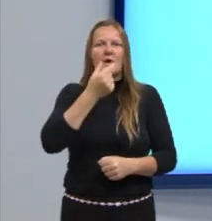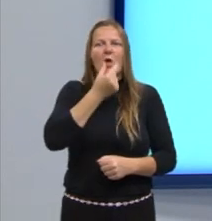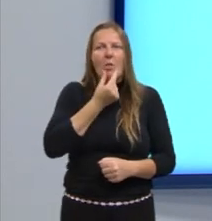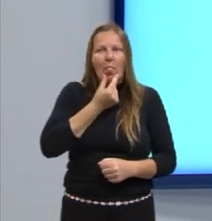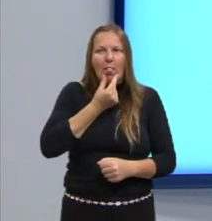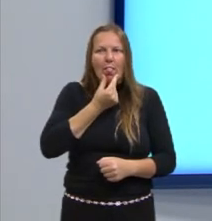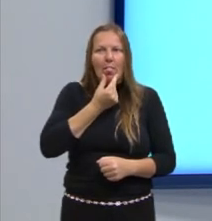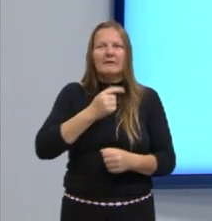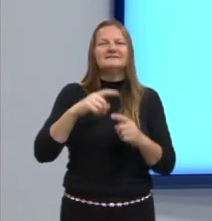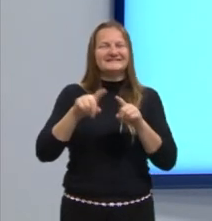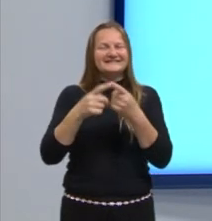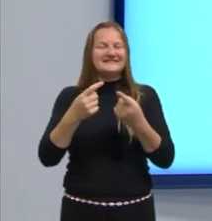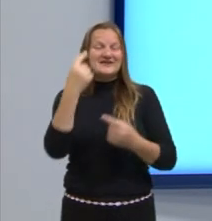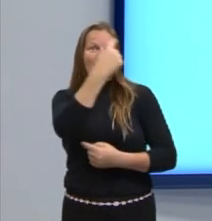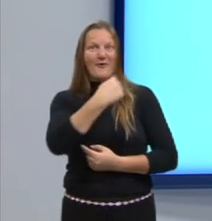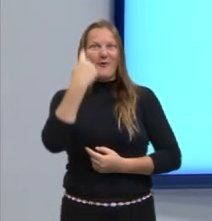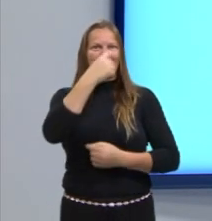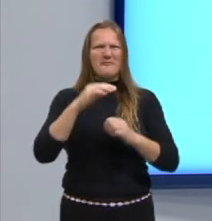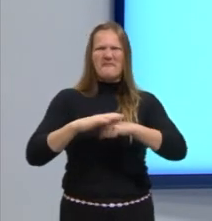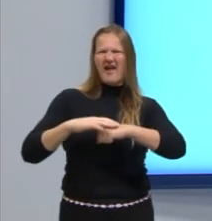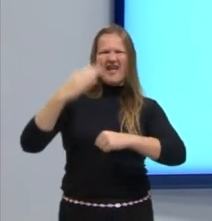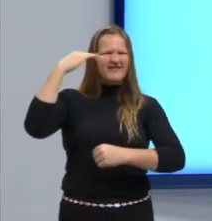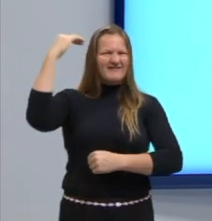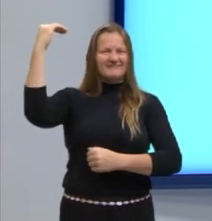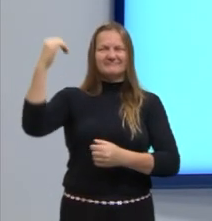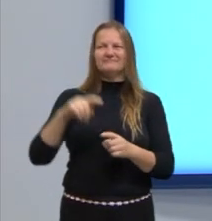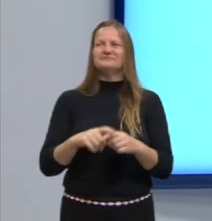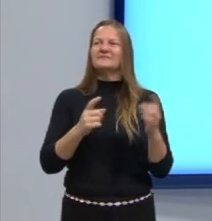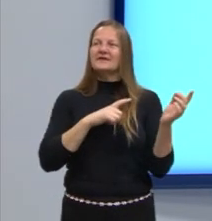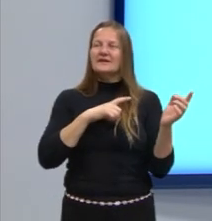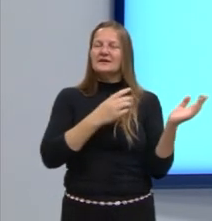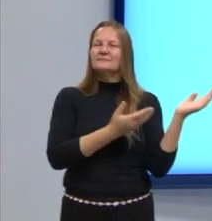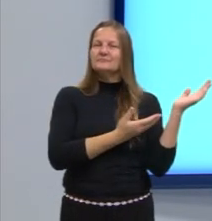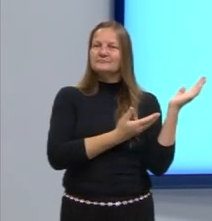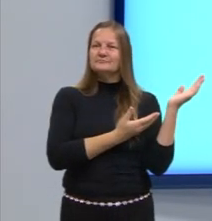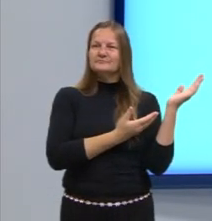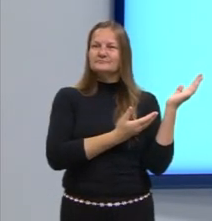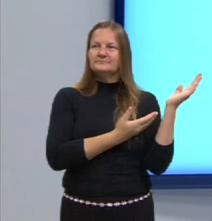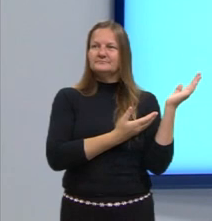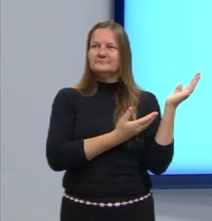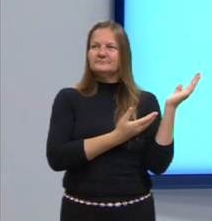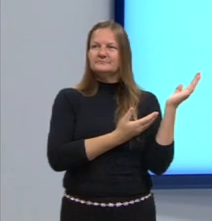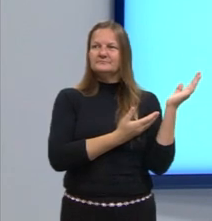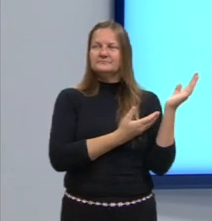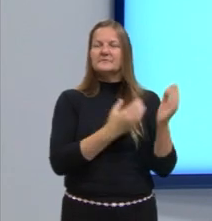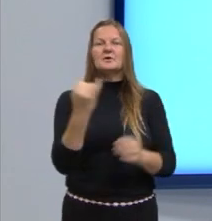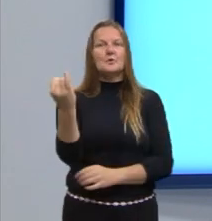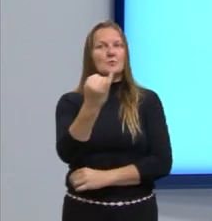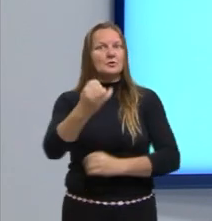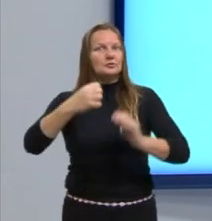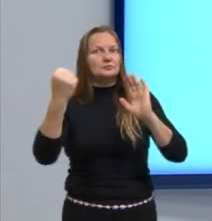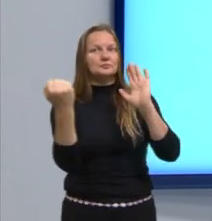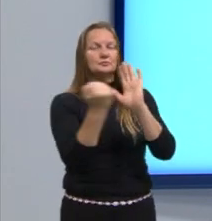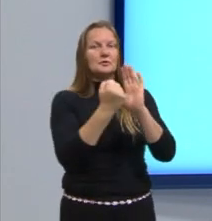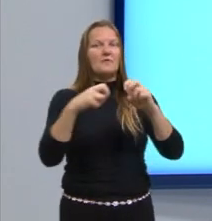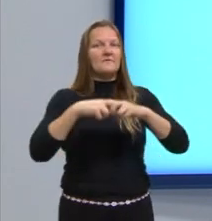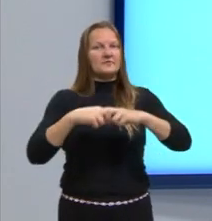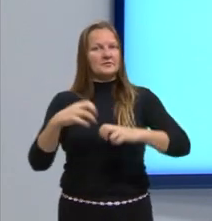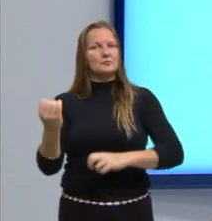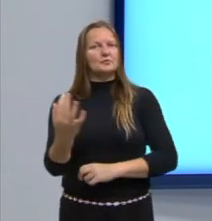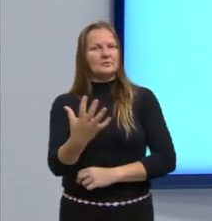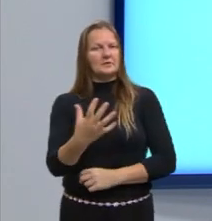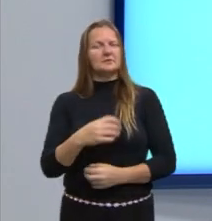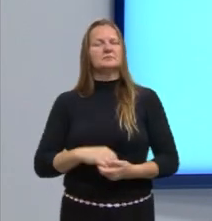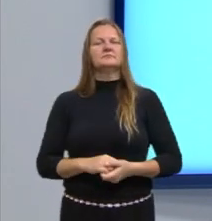pensar dessas rostos aqui a gente tem Werner risenberg que é bem importante também para nossa física moderna física